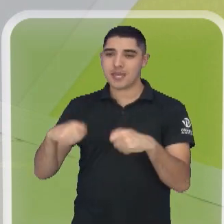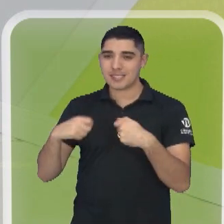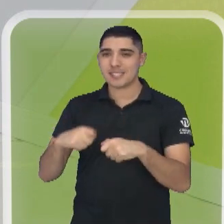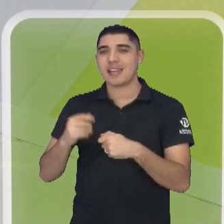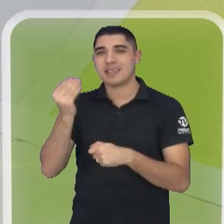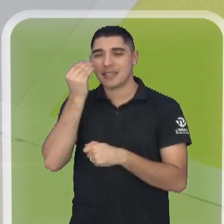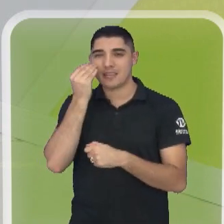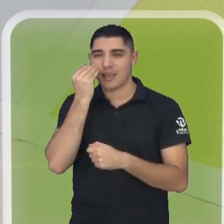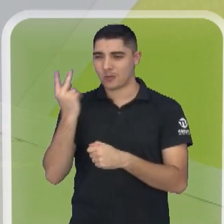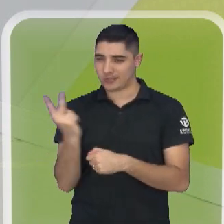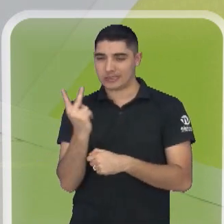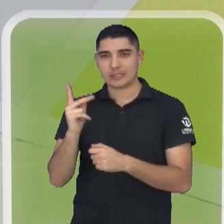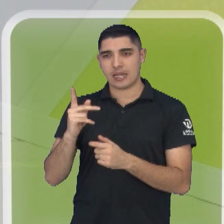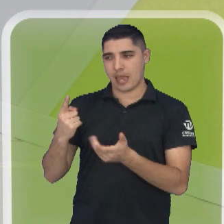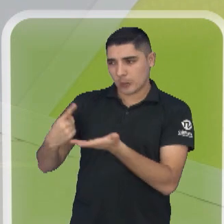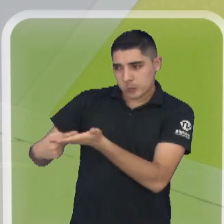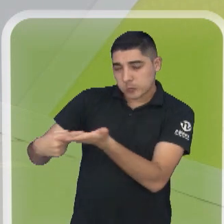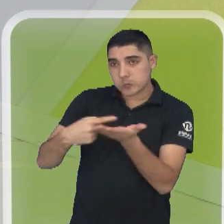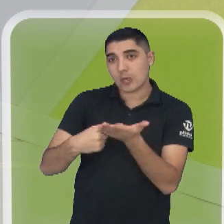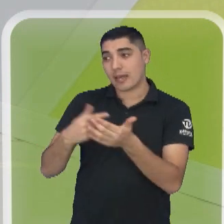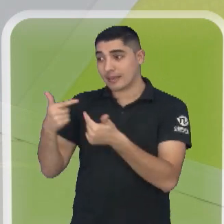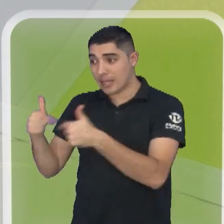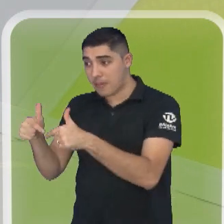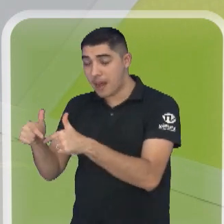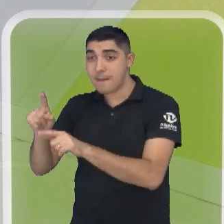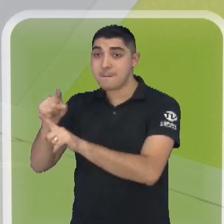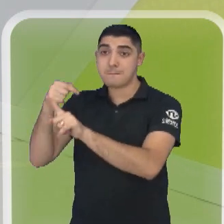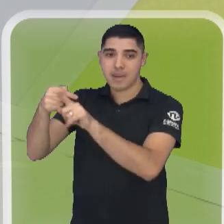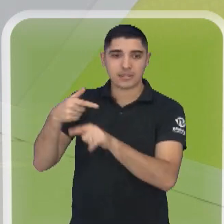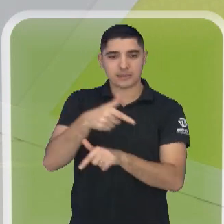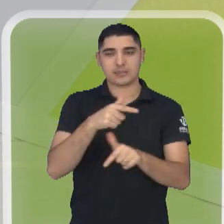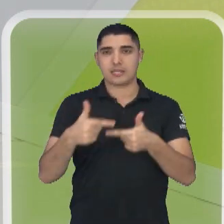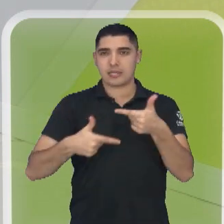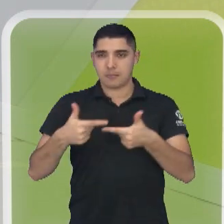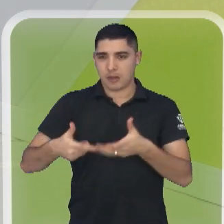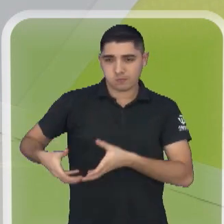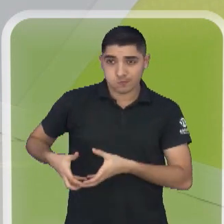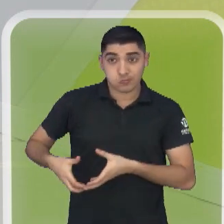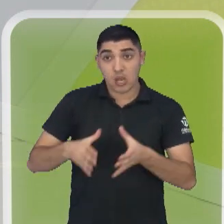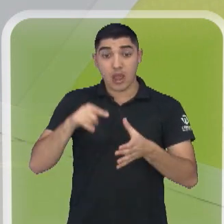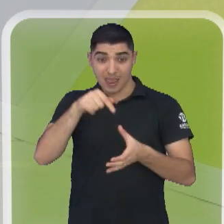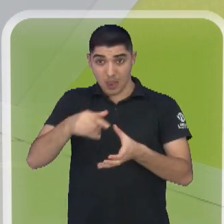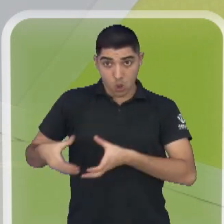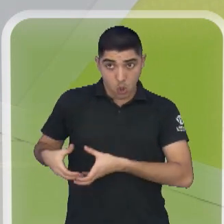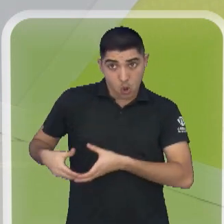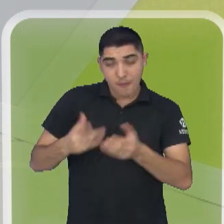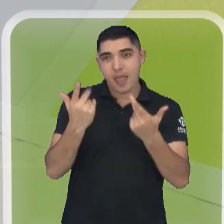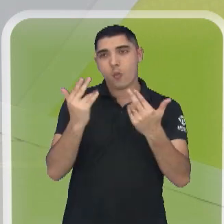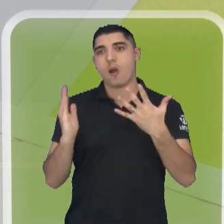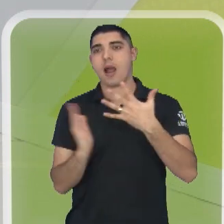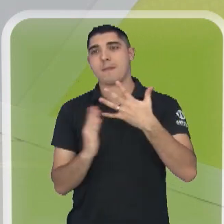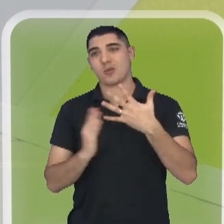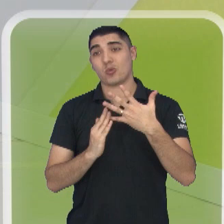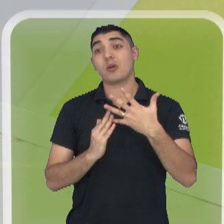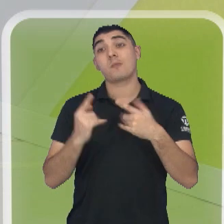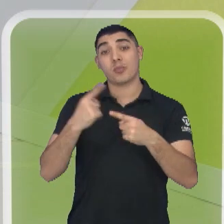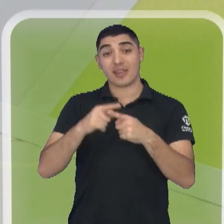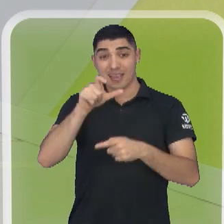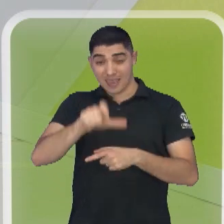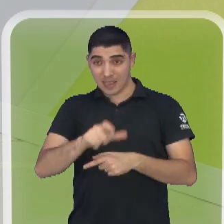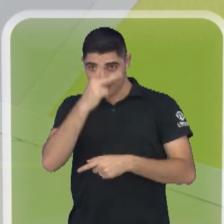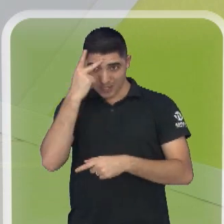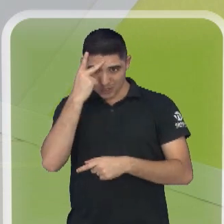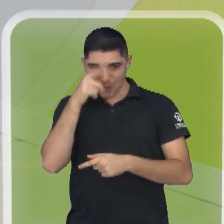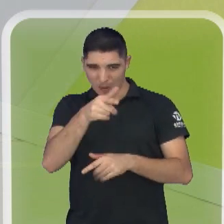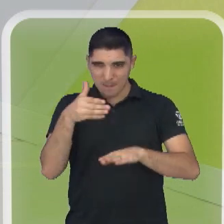entre os treinamentos, os campeonatos e trabalhar. Ninguém é profissional do rugby, é um esporte amador, então eles têm que ter a sua profissão